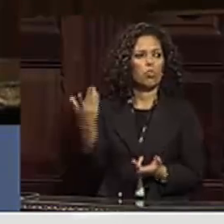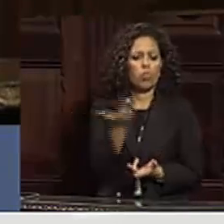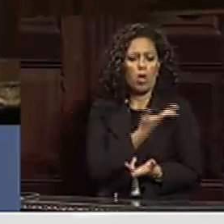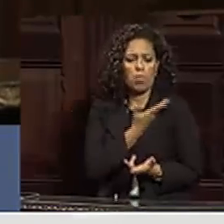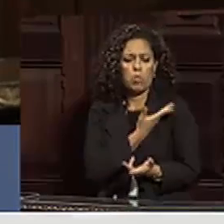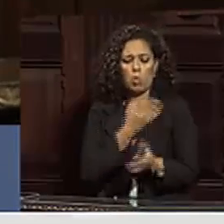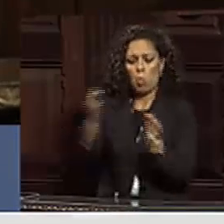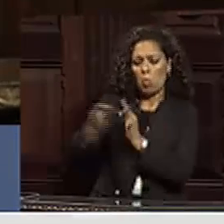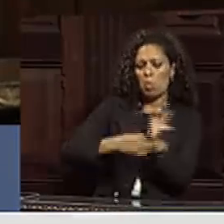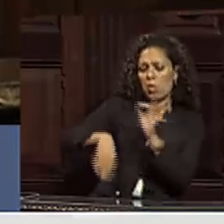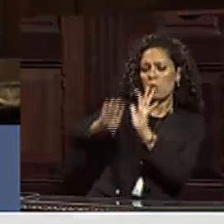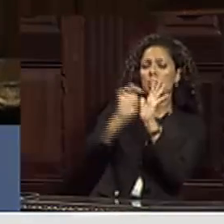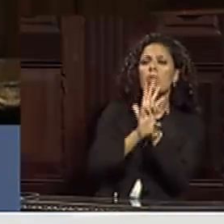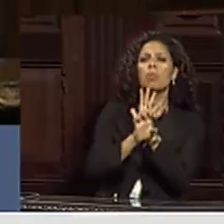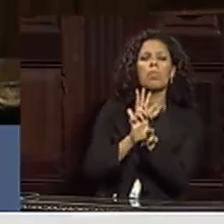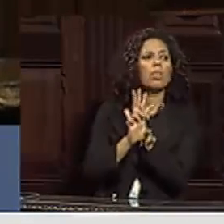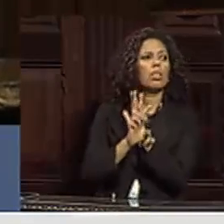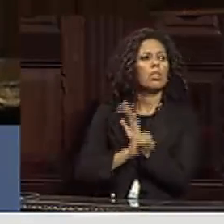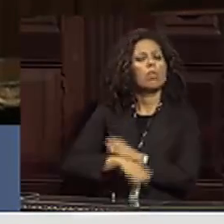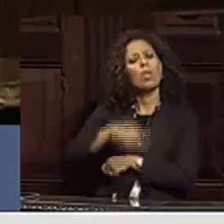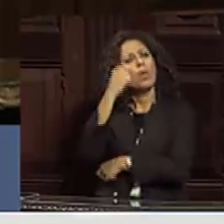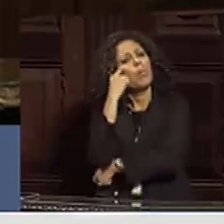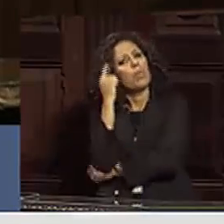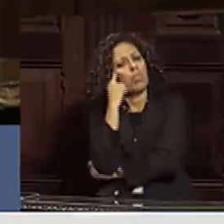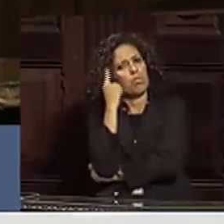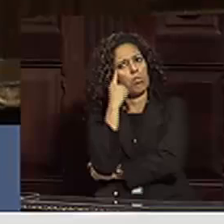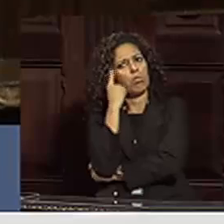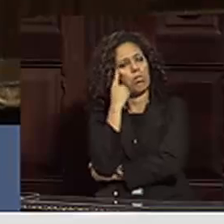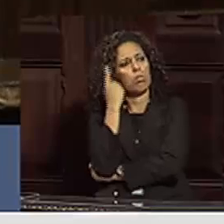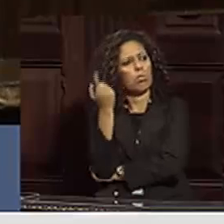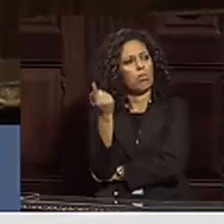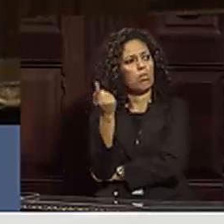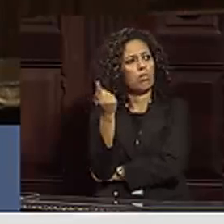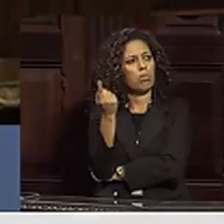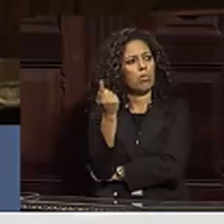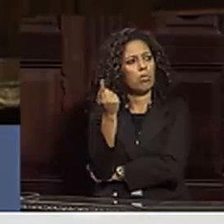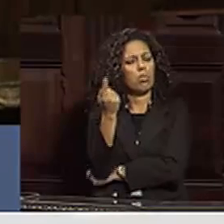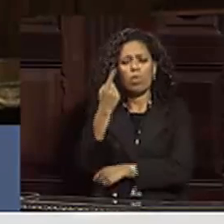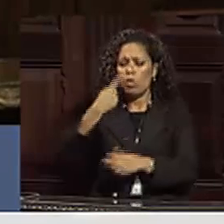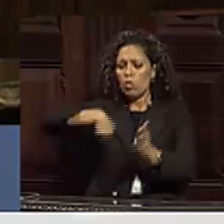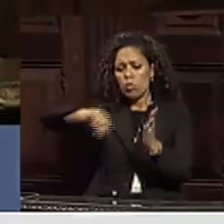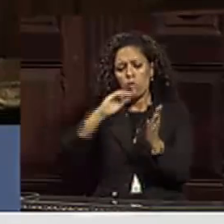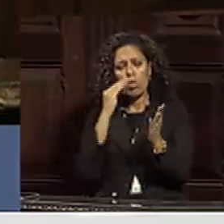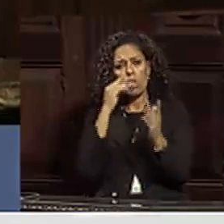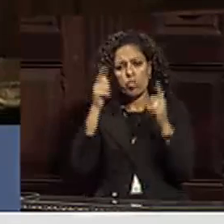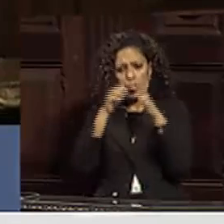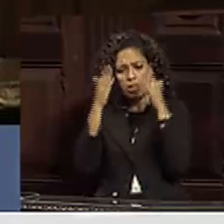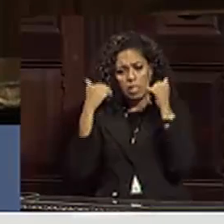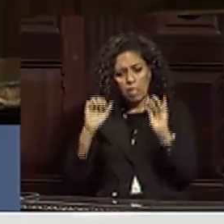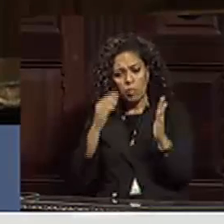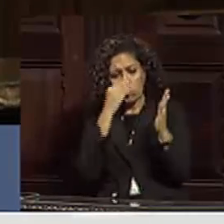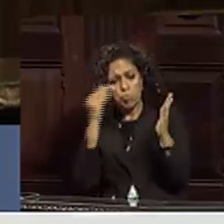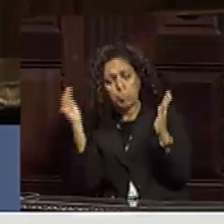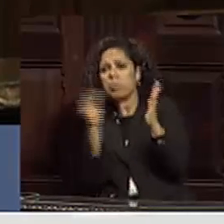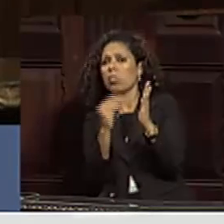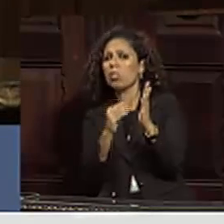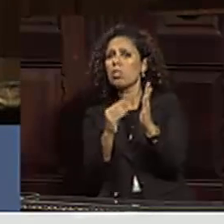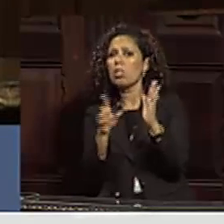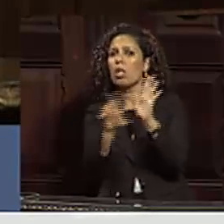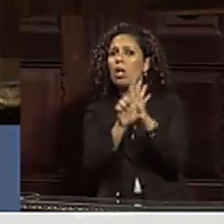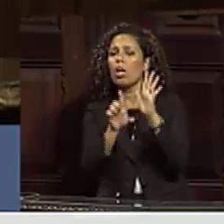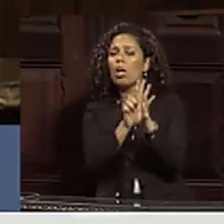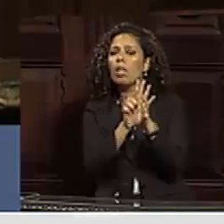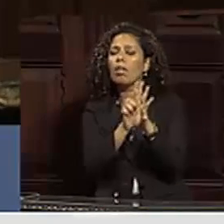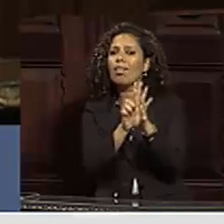emenda, eu fico pensando que, primeiro, Marta, nós estamos desrespeitando a lei federal. Está aqui escrito, é